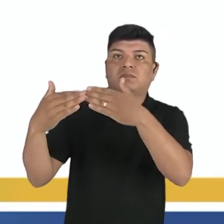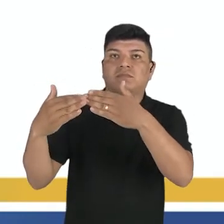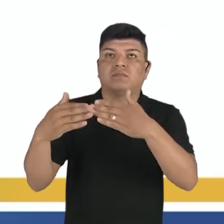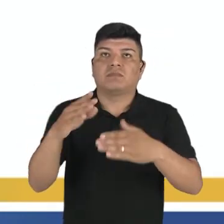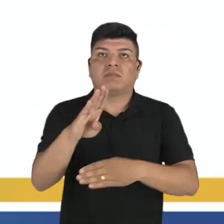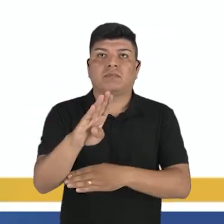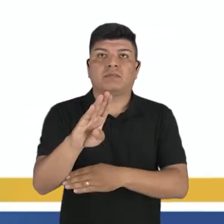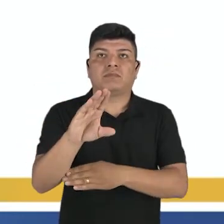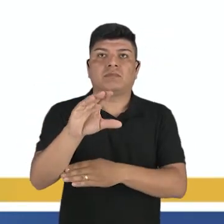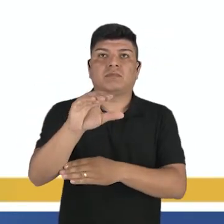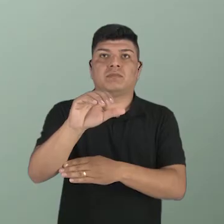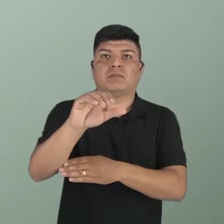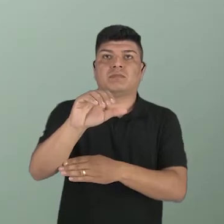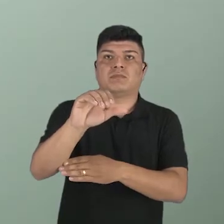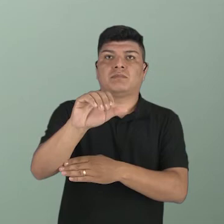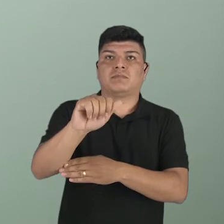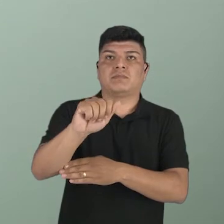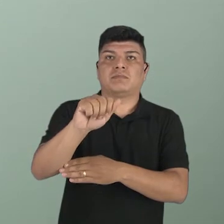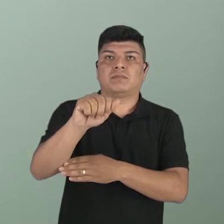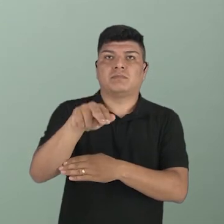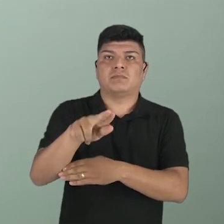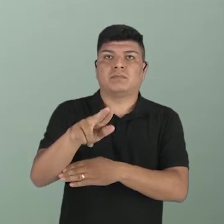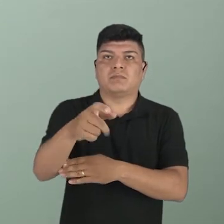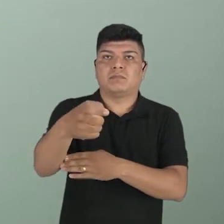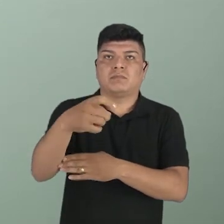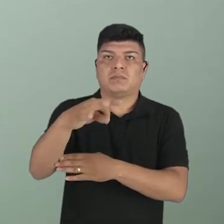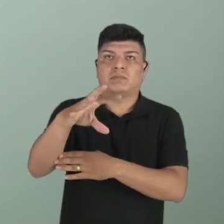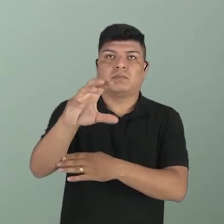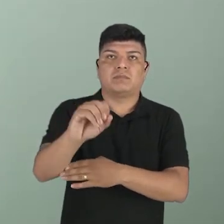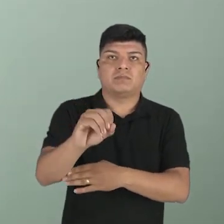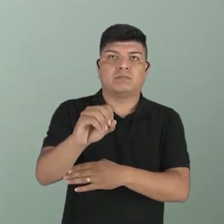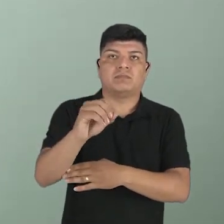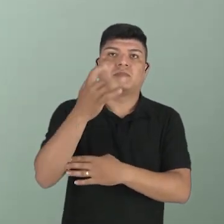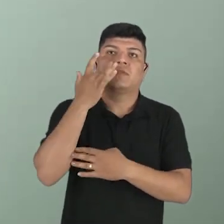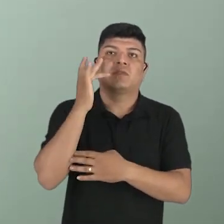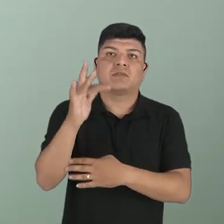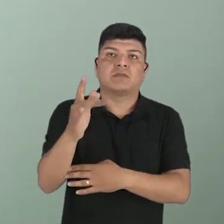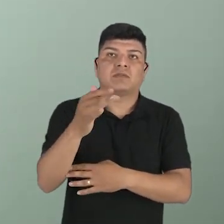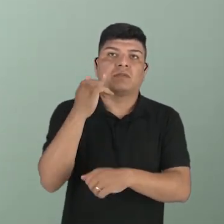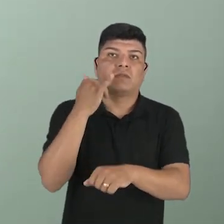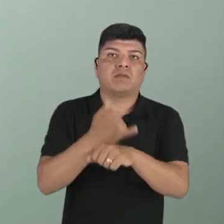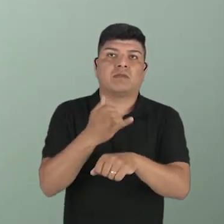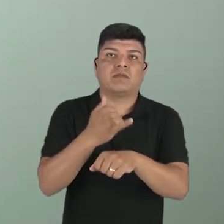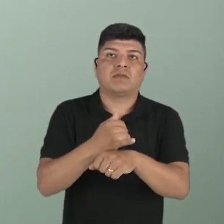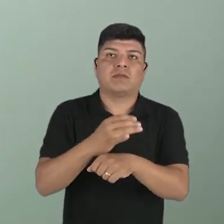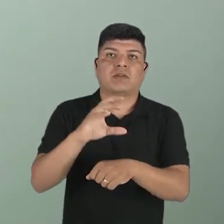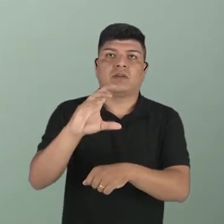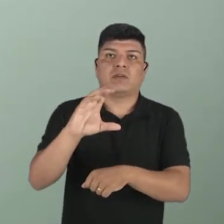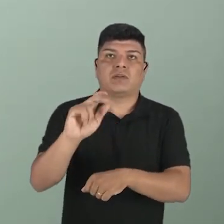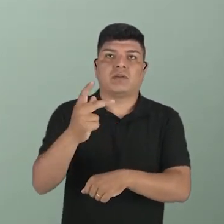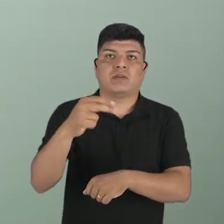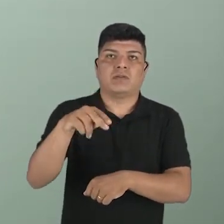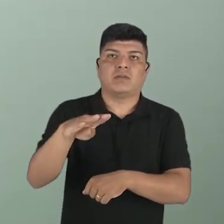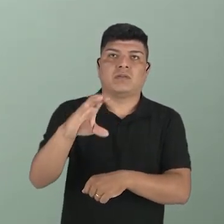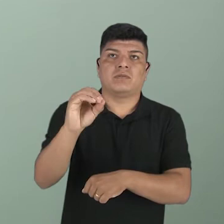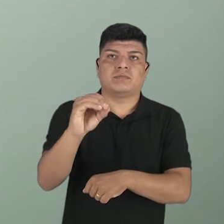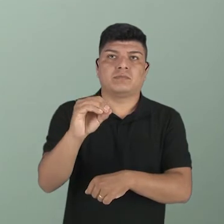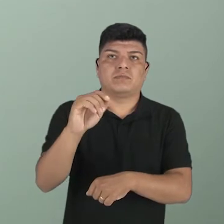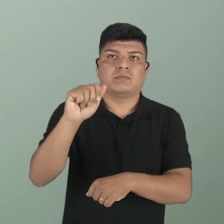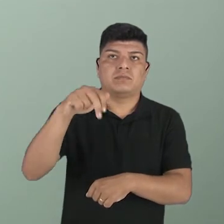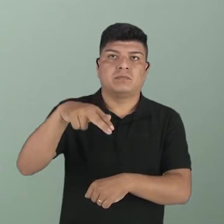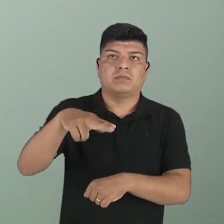da bauxita, ouro, ferro, o chumbo e o manganês, que também eles conseguem